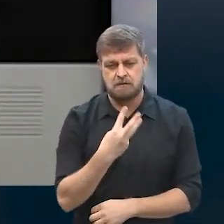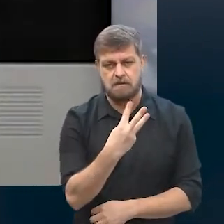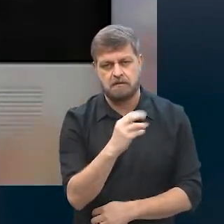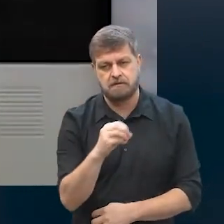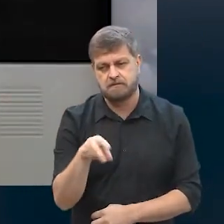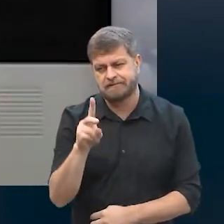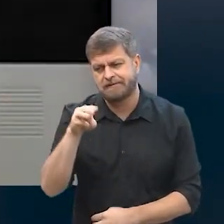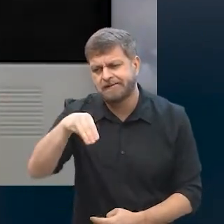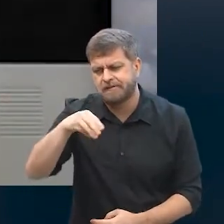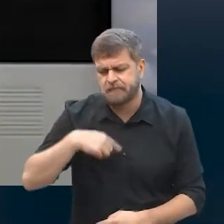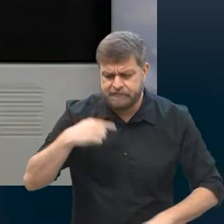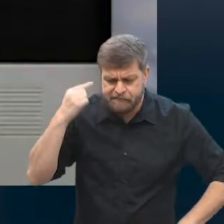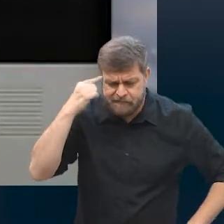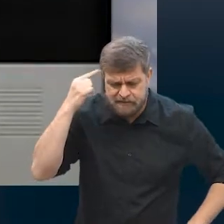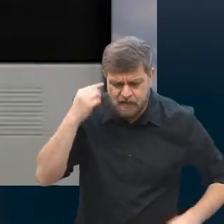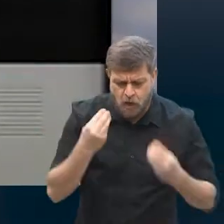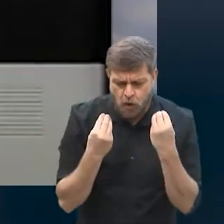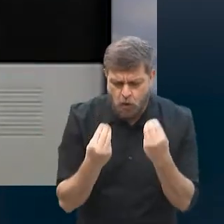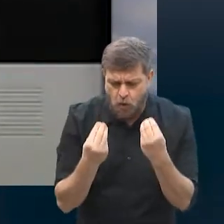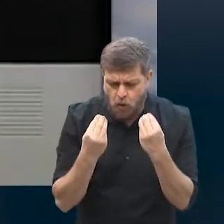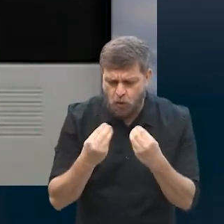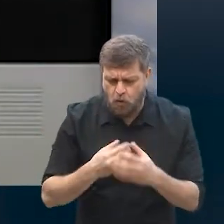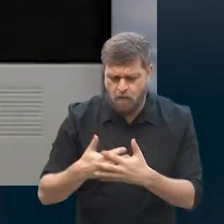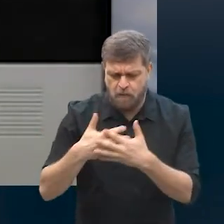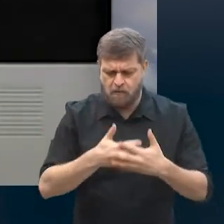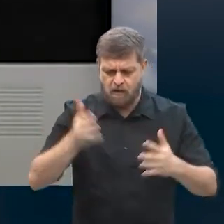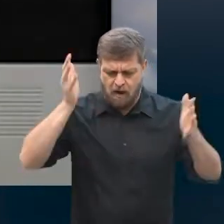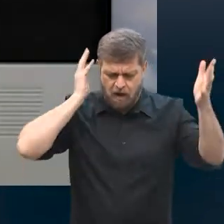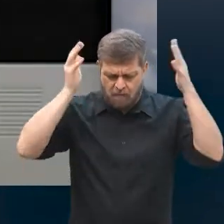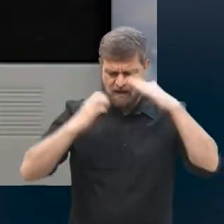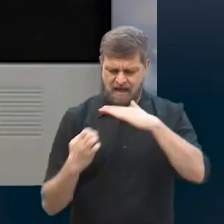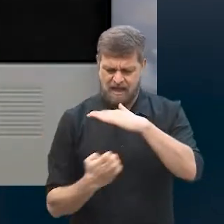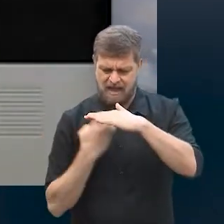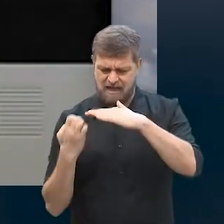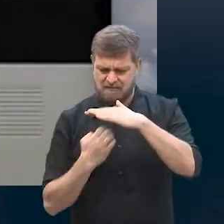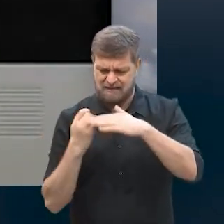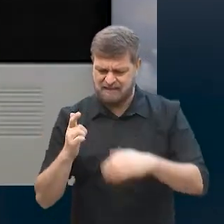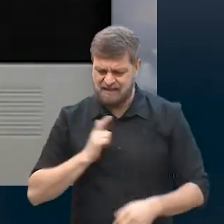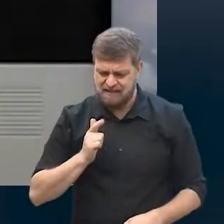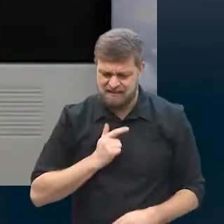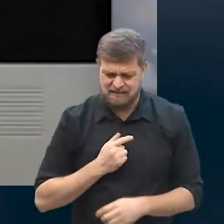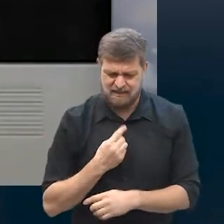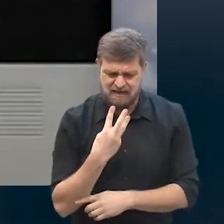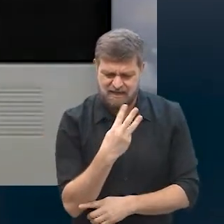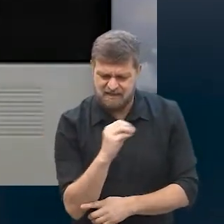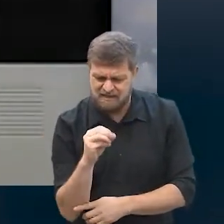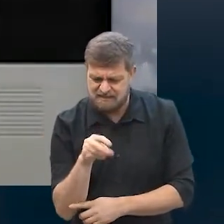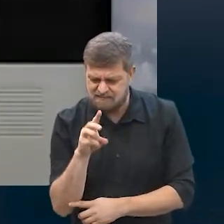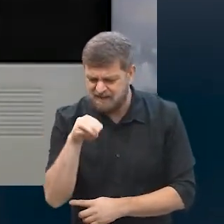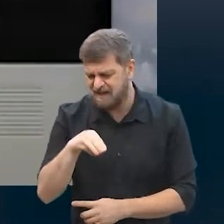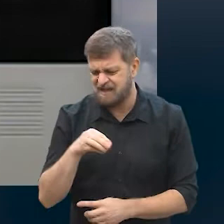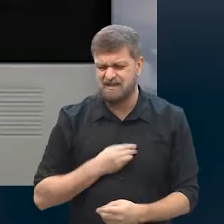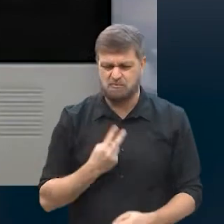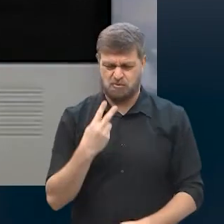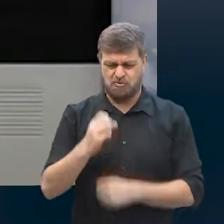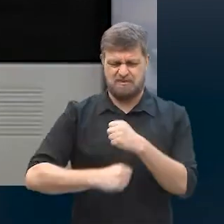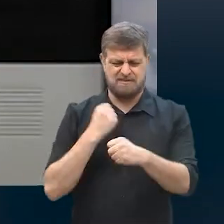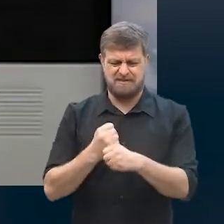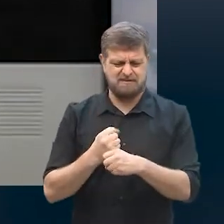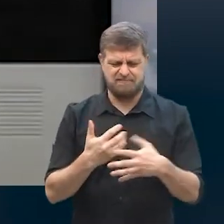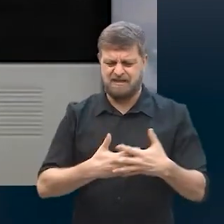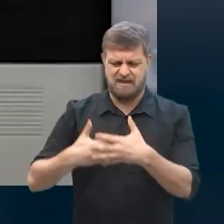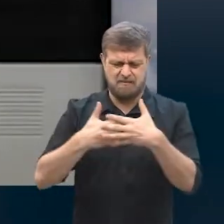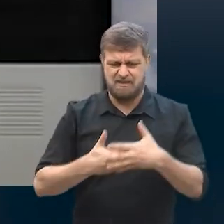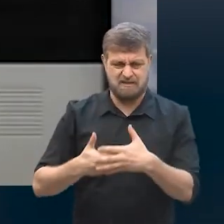quilômetros. Eu pensei, poxa, como que um caminhão, uma empresa com um caminhão com 300 quilômetros, 2 anos, não faz sentido ter caminhão.